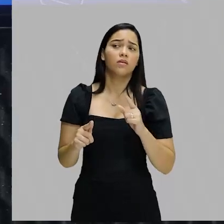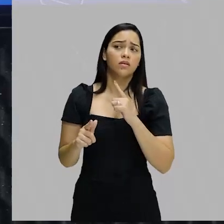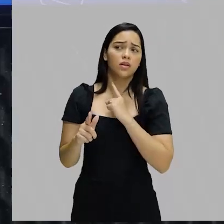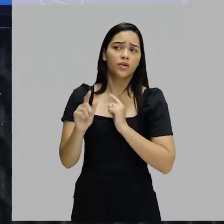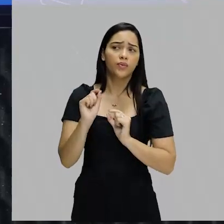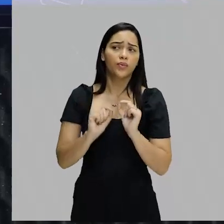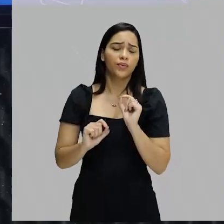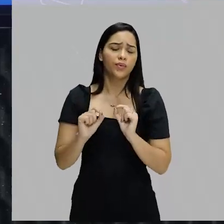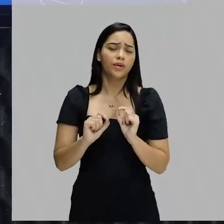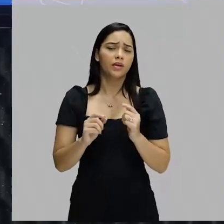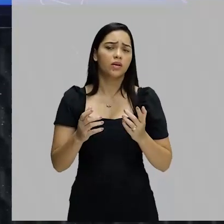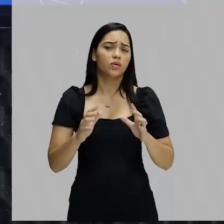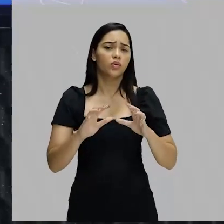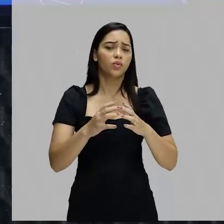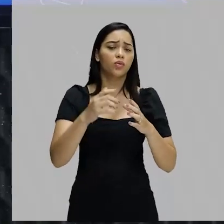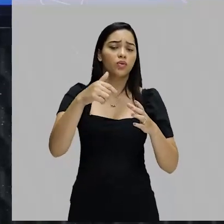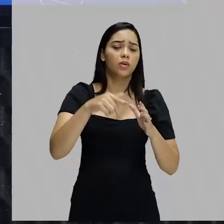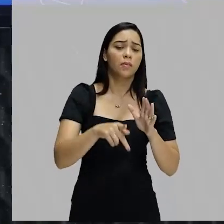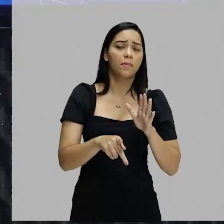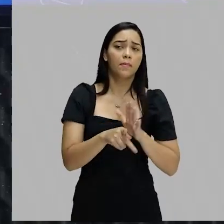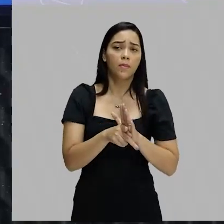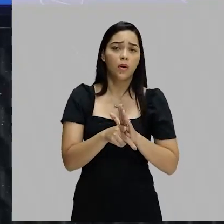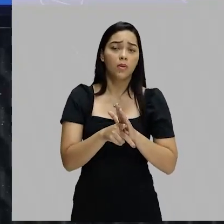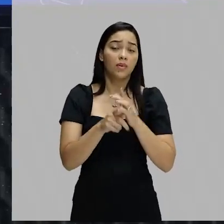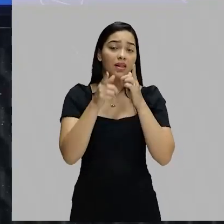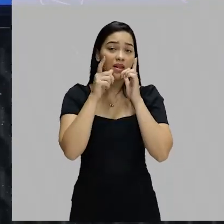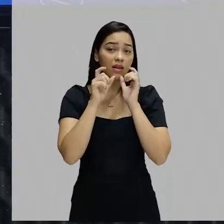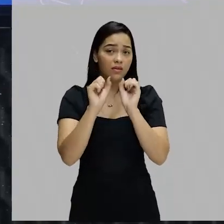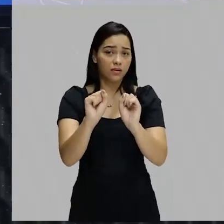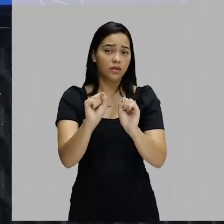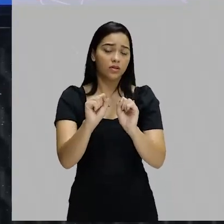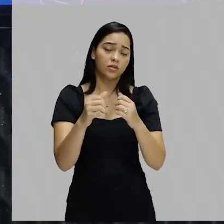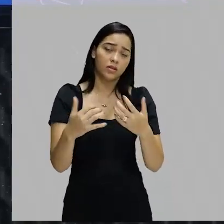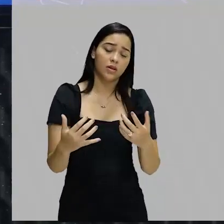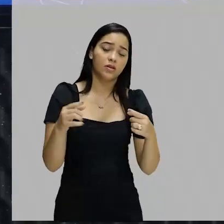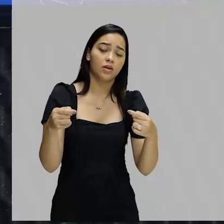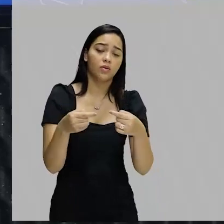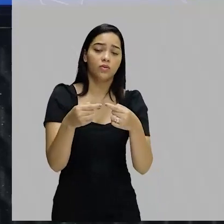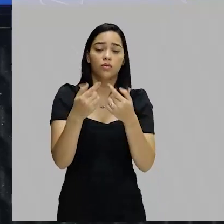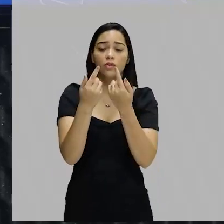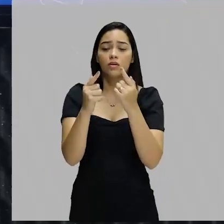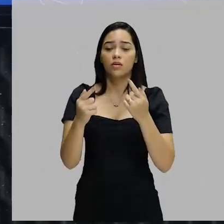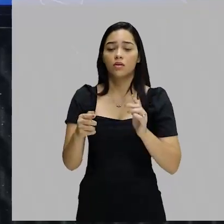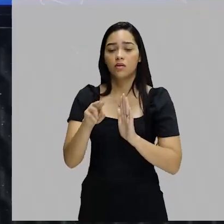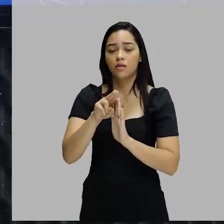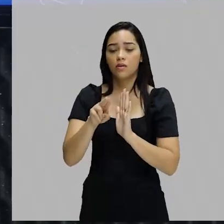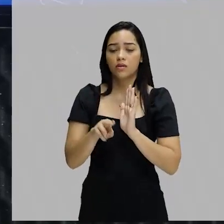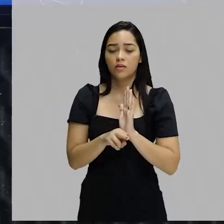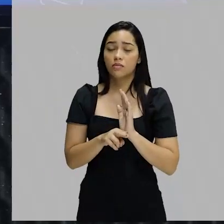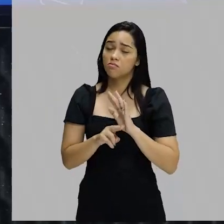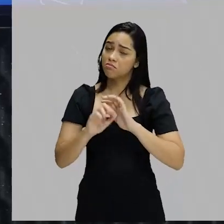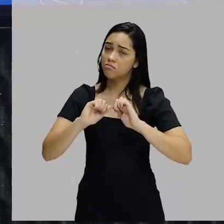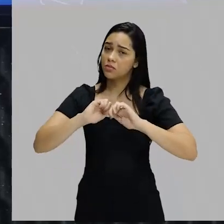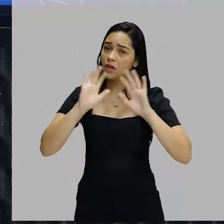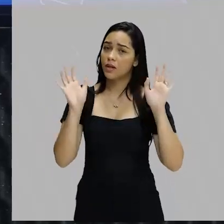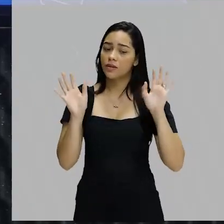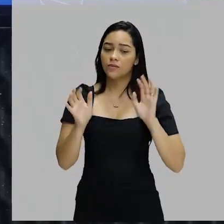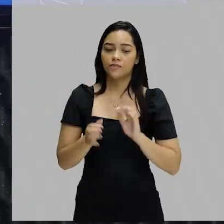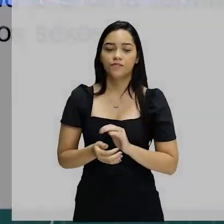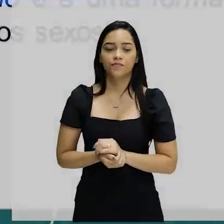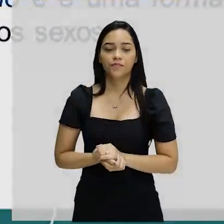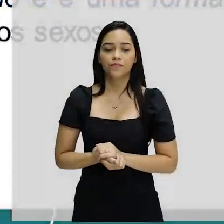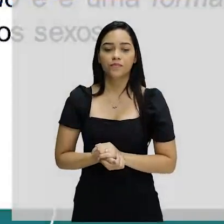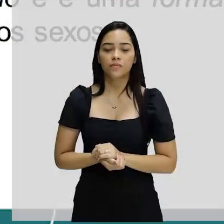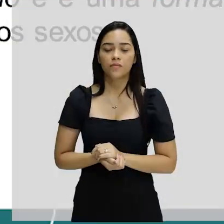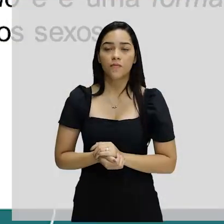tratando de uma categoria essencialmente linguística, tá? De acordo com a gramática normativa, para que fique claro.